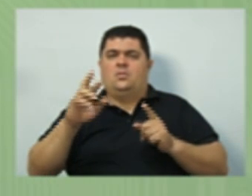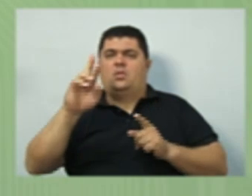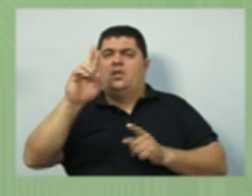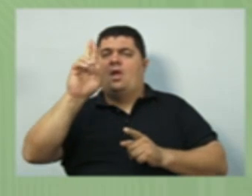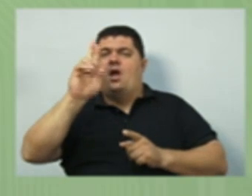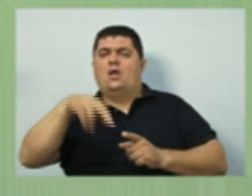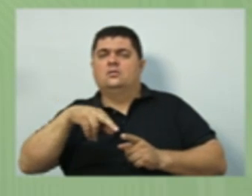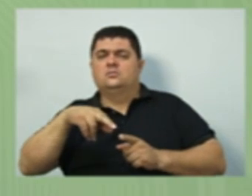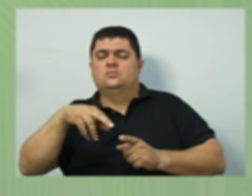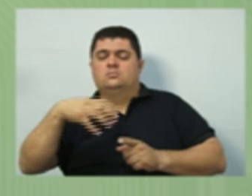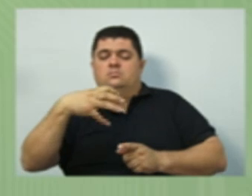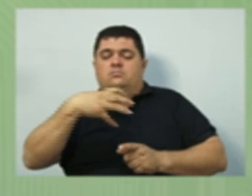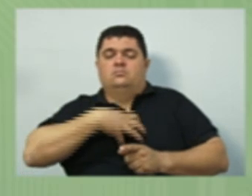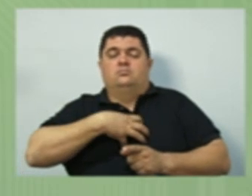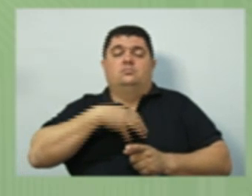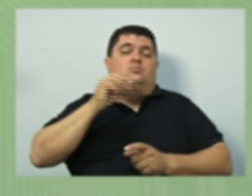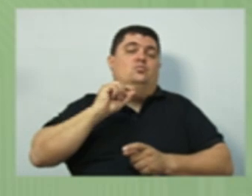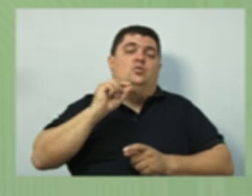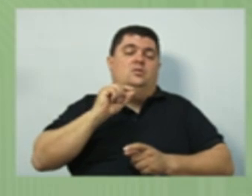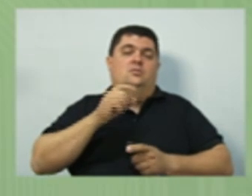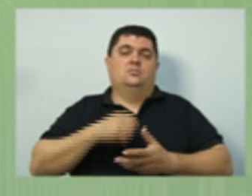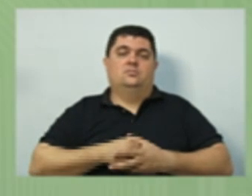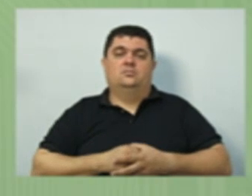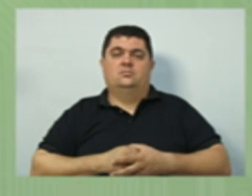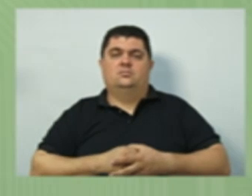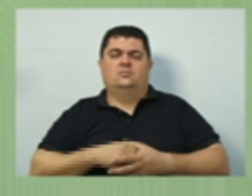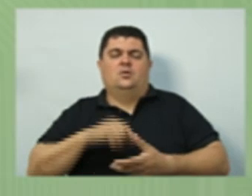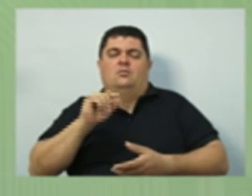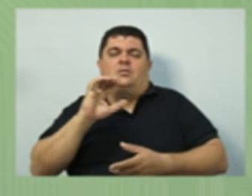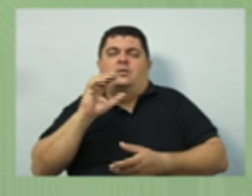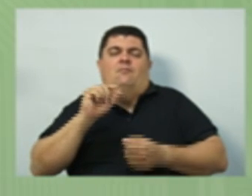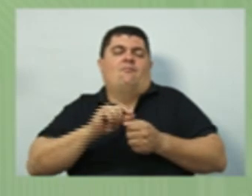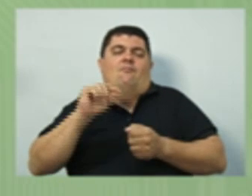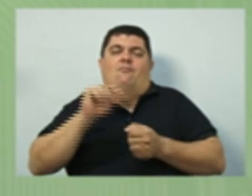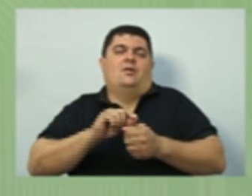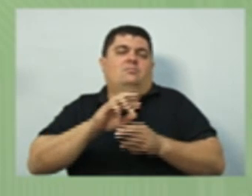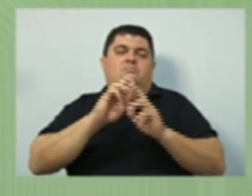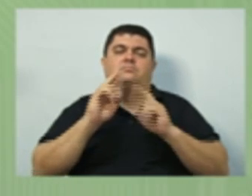e instinto. O que isto faz